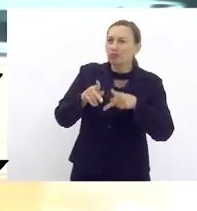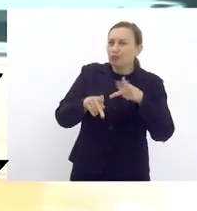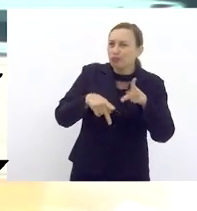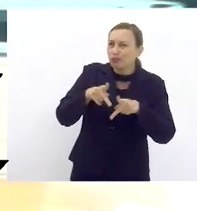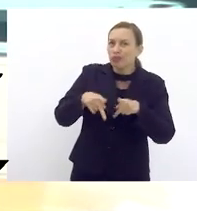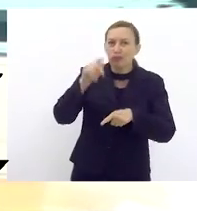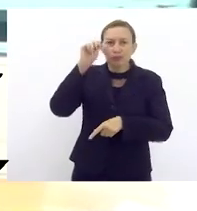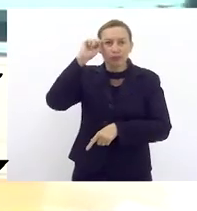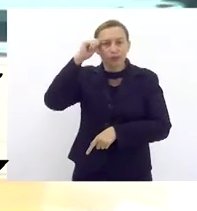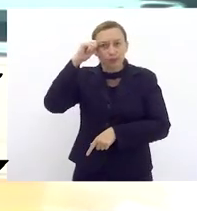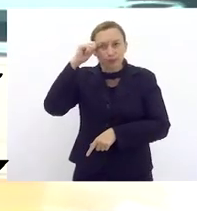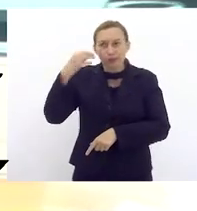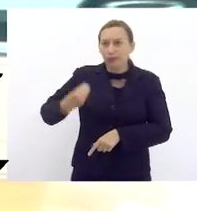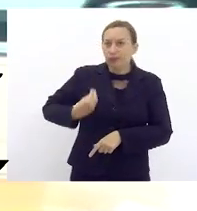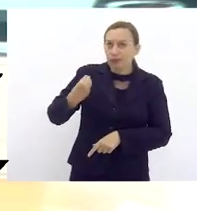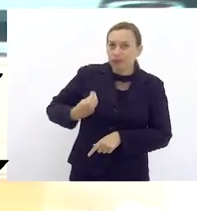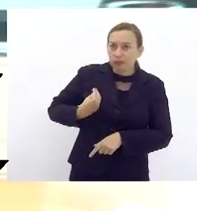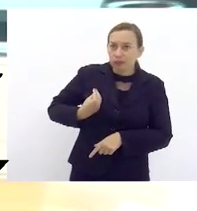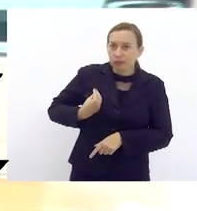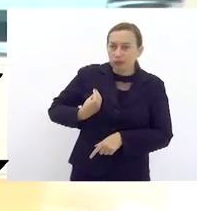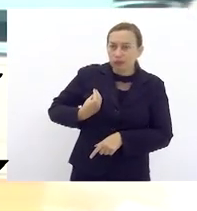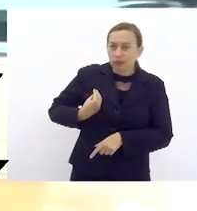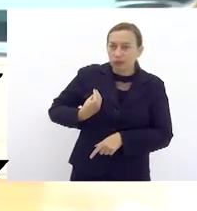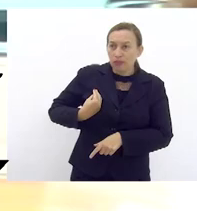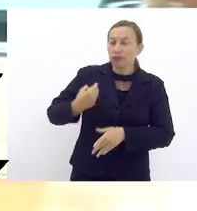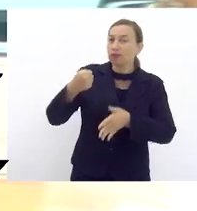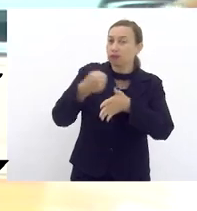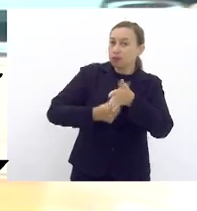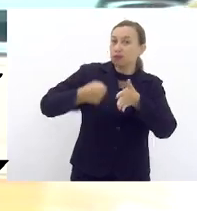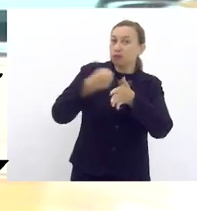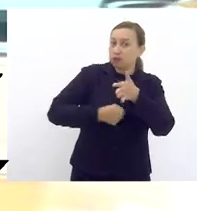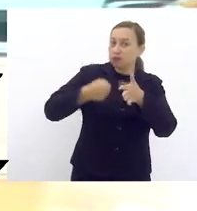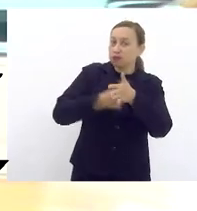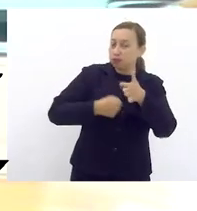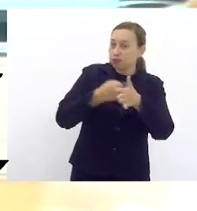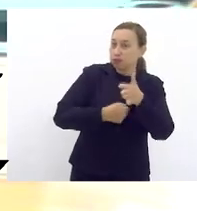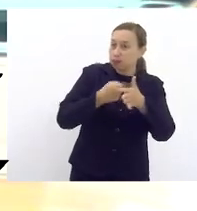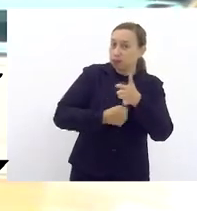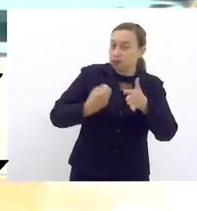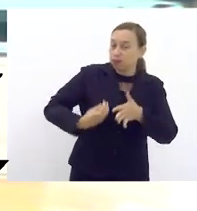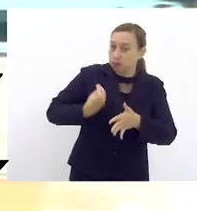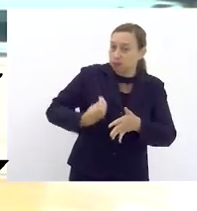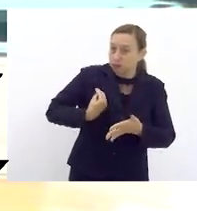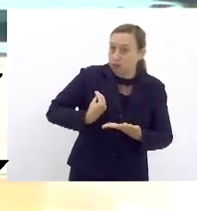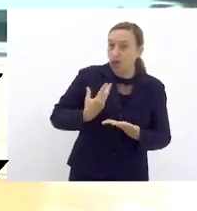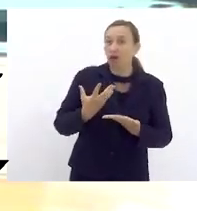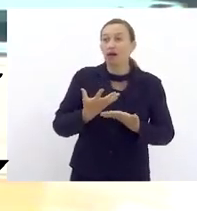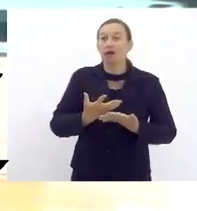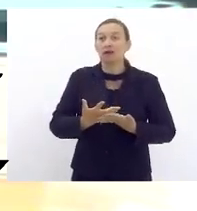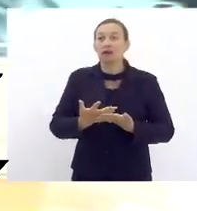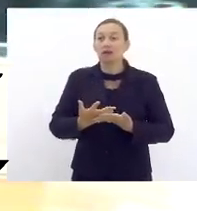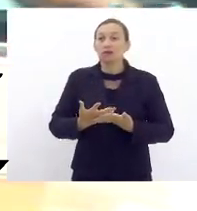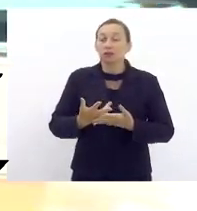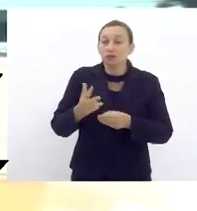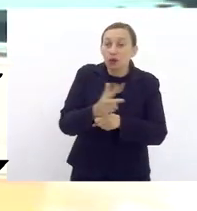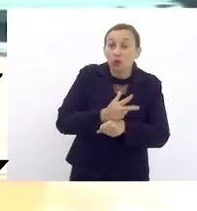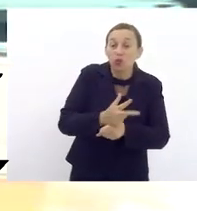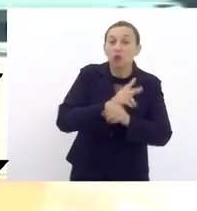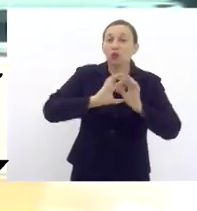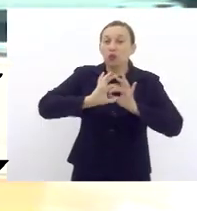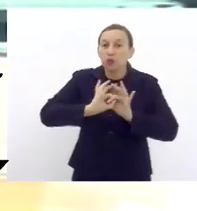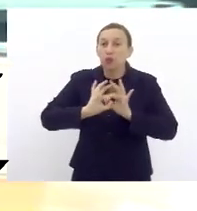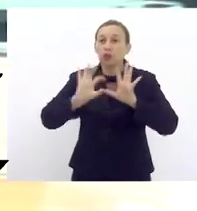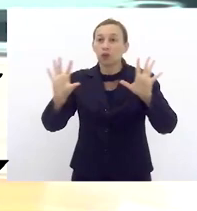né vivendo as suas as suas lutas e a buscando a liberdade